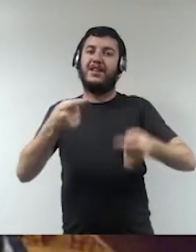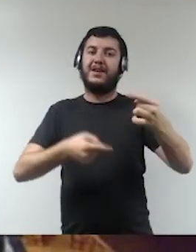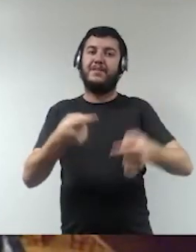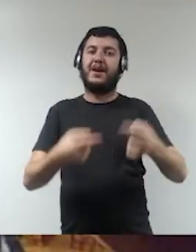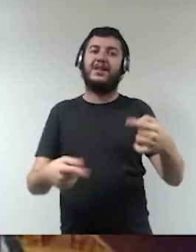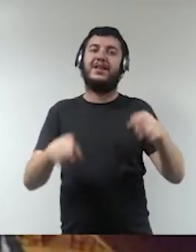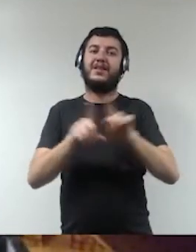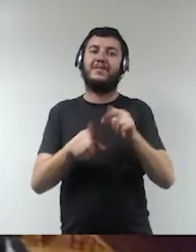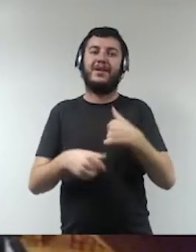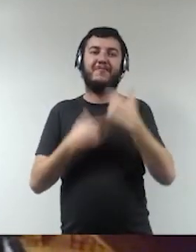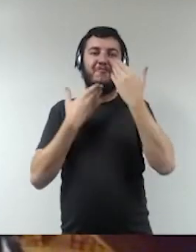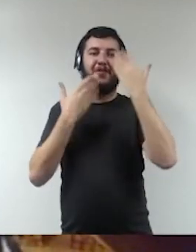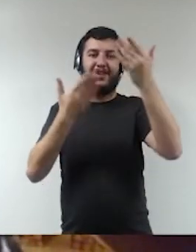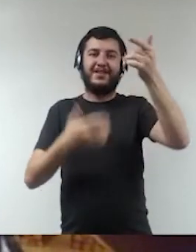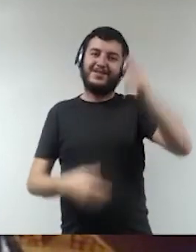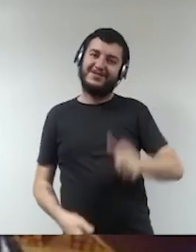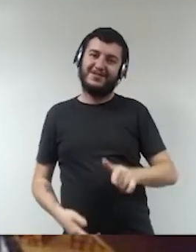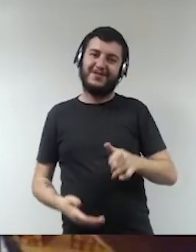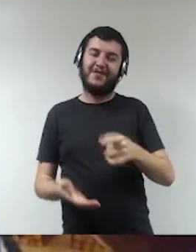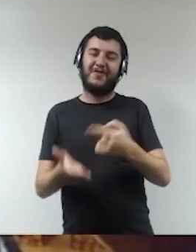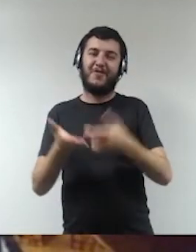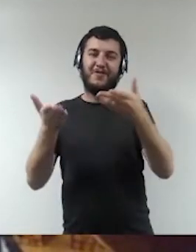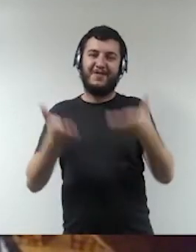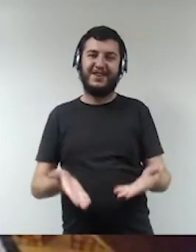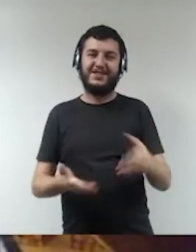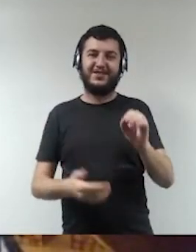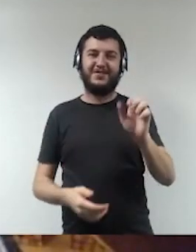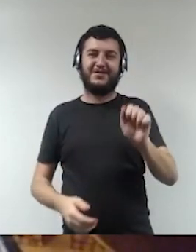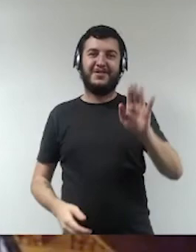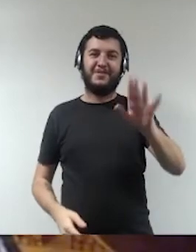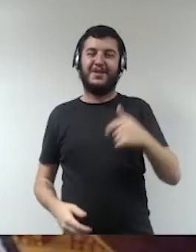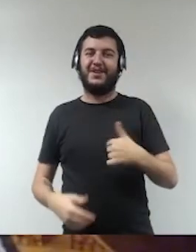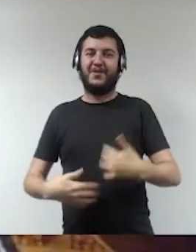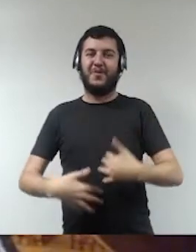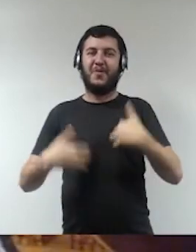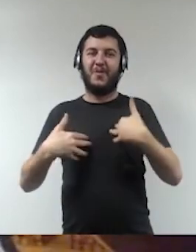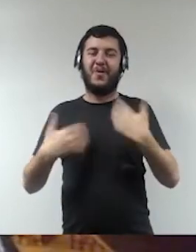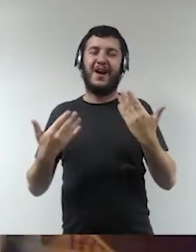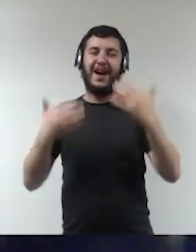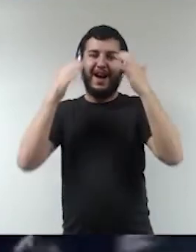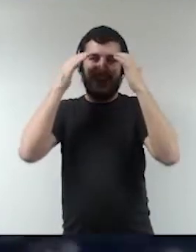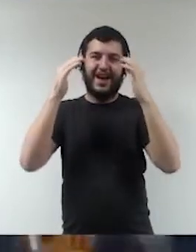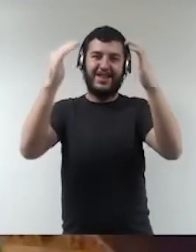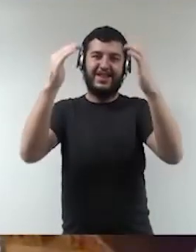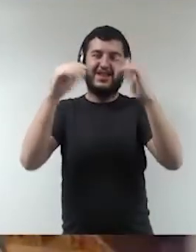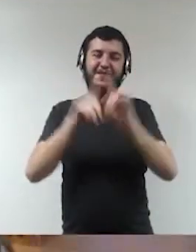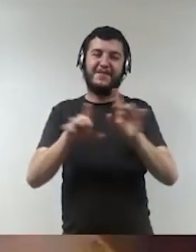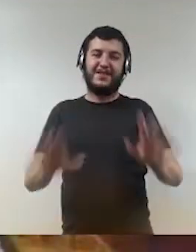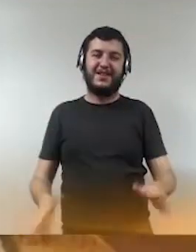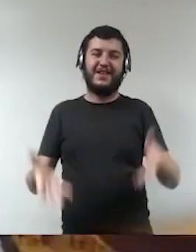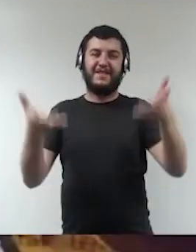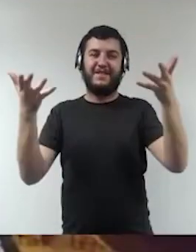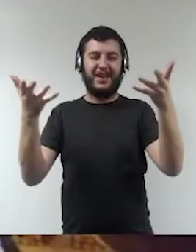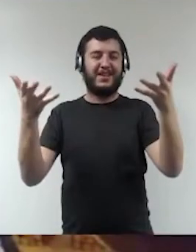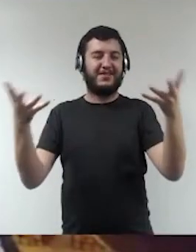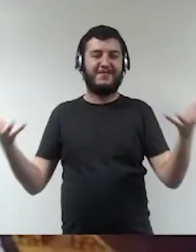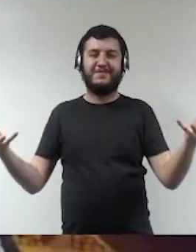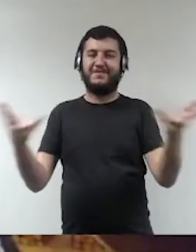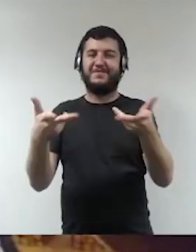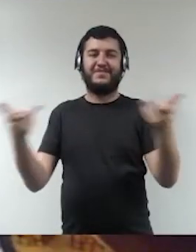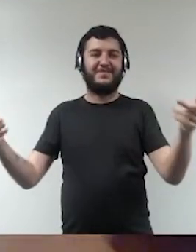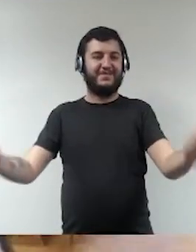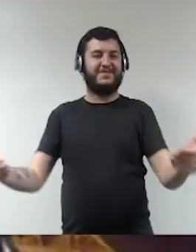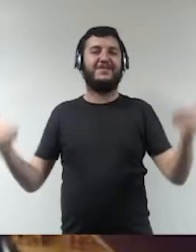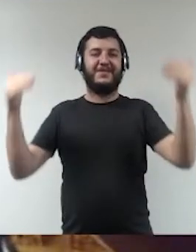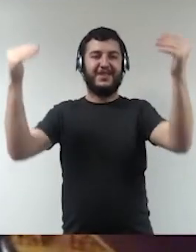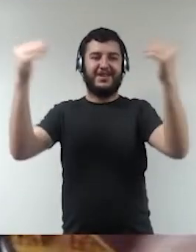também, e agradeço mais uma vez o convite da OAB, realmente fiquei muito honrada, um evento de uma magnitude tão grande,